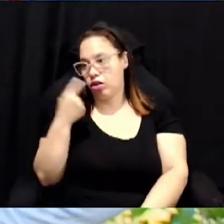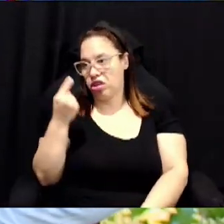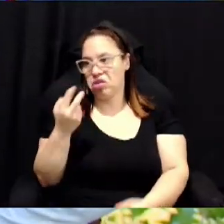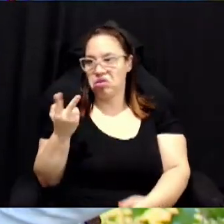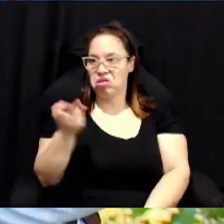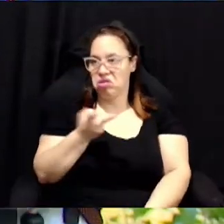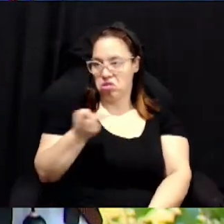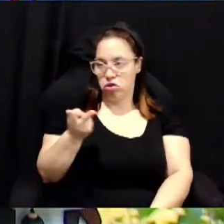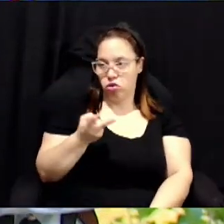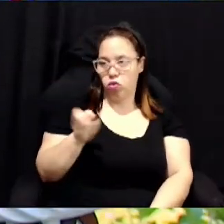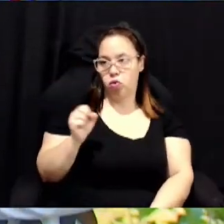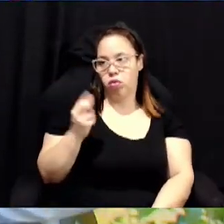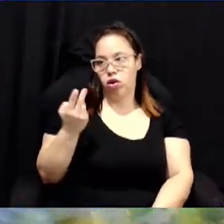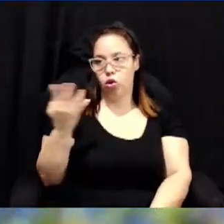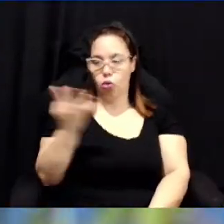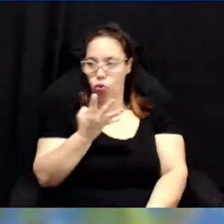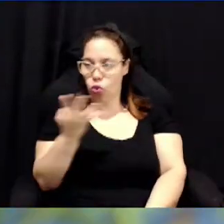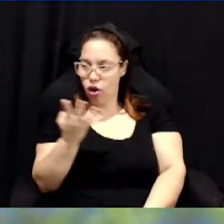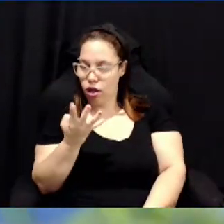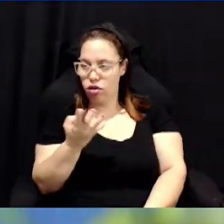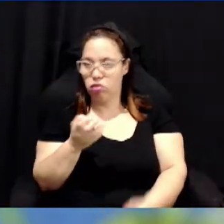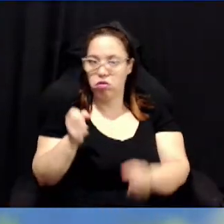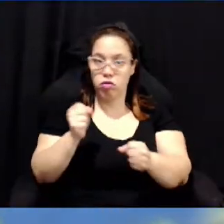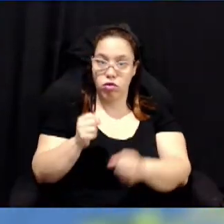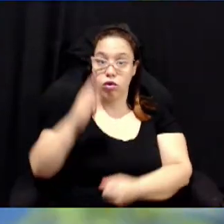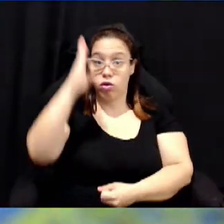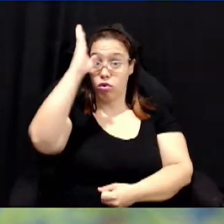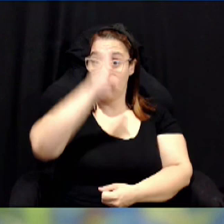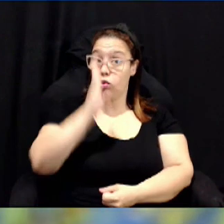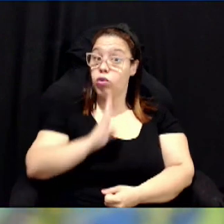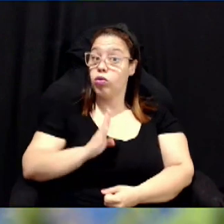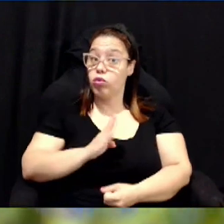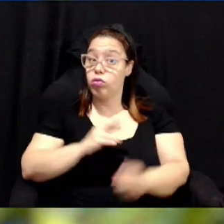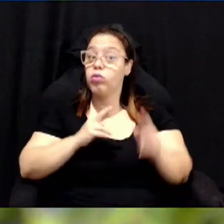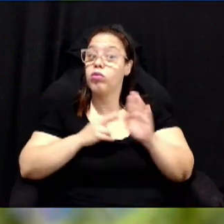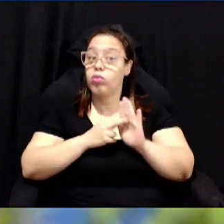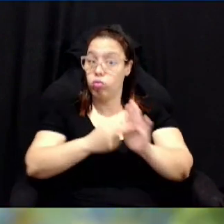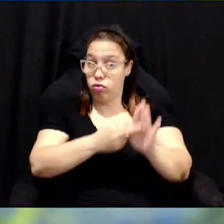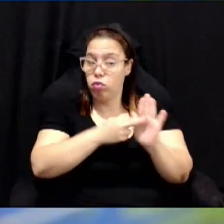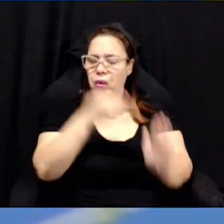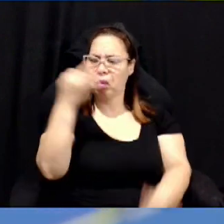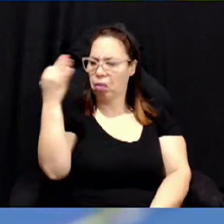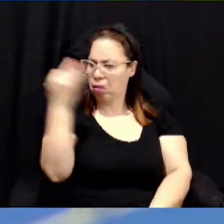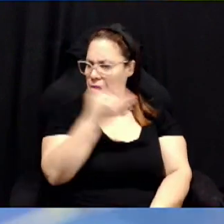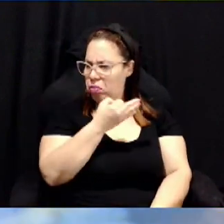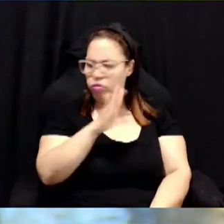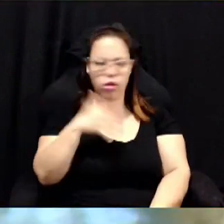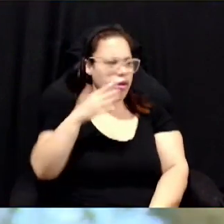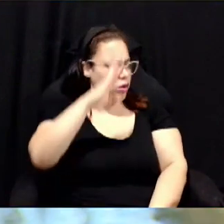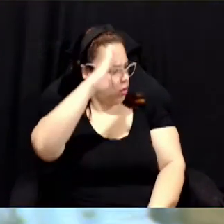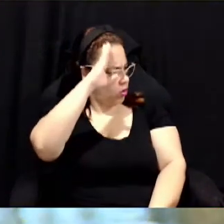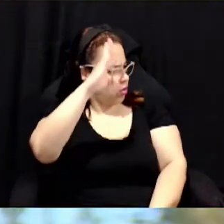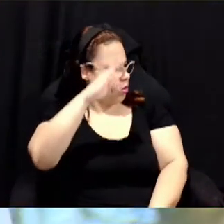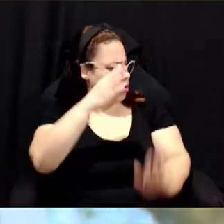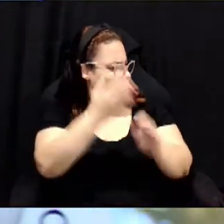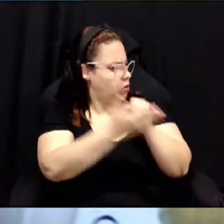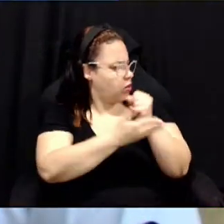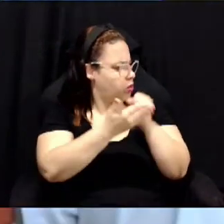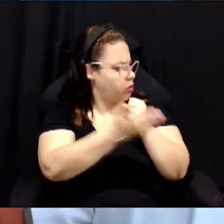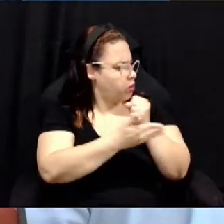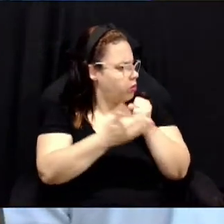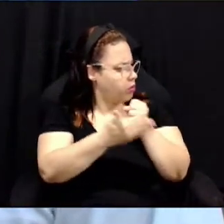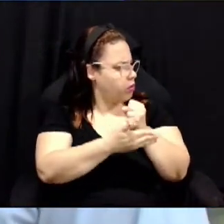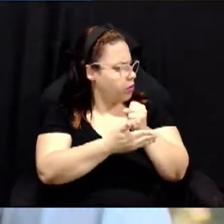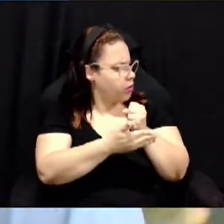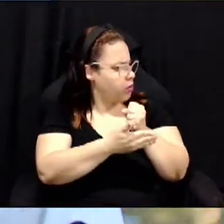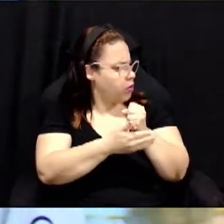pessoas, e aí eu posso dizer que o Brasil tem levado e representado com muito êxito. E quais são os principais fundamentos da